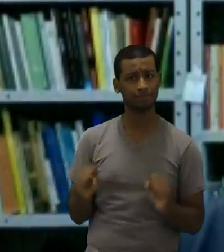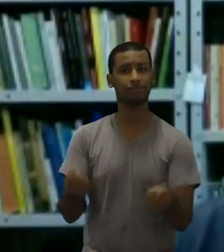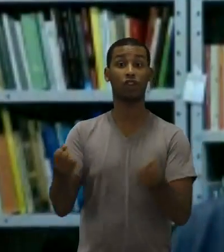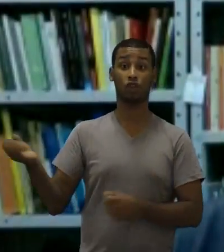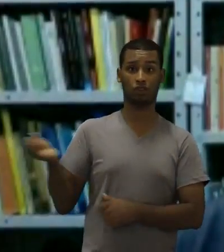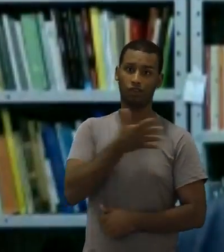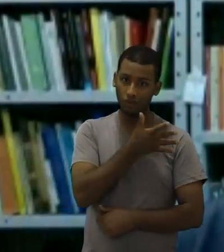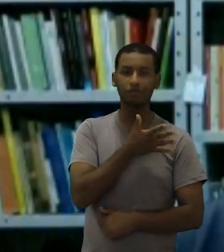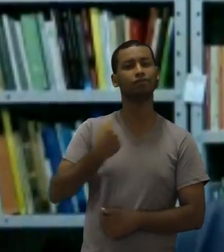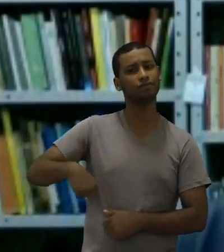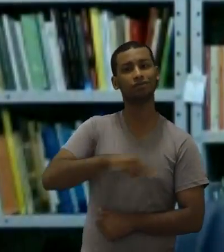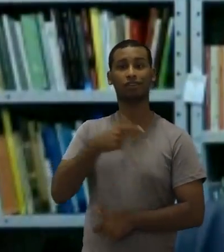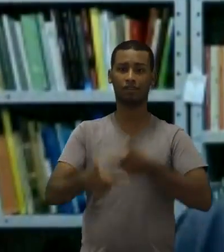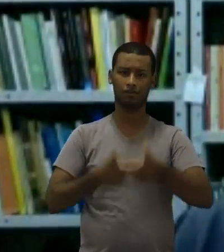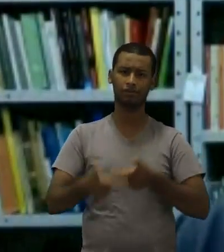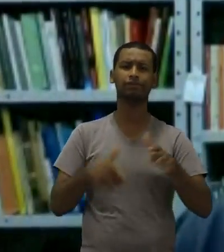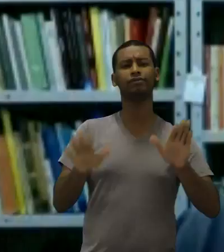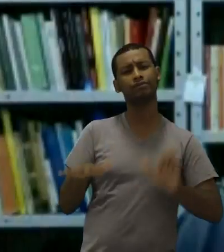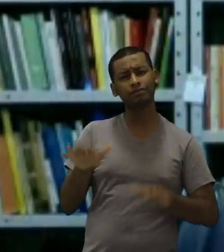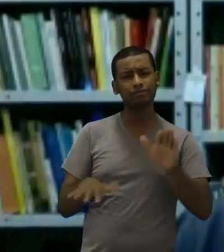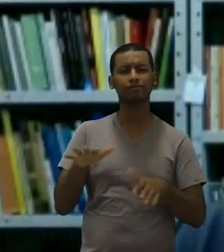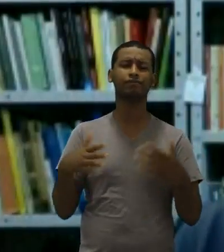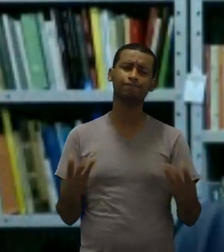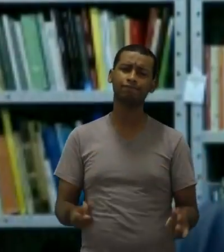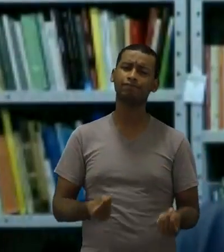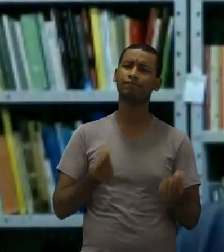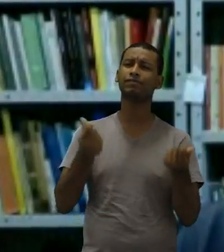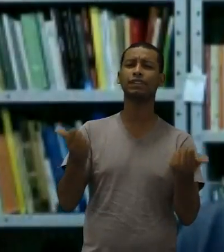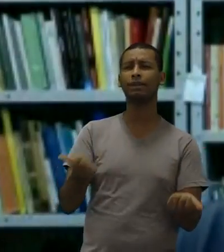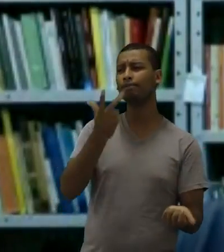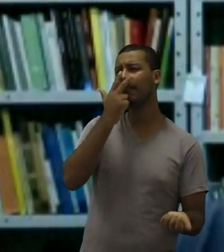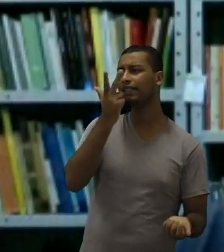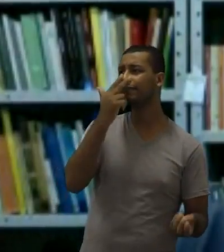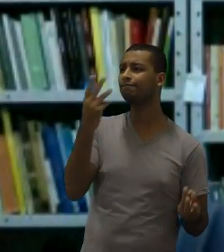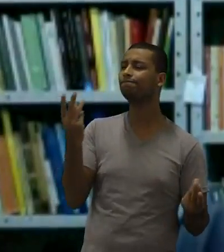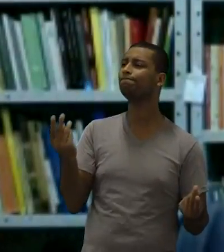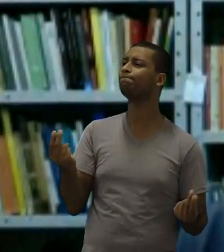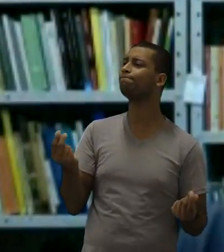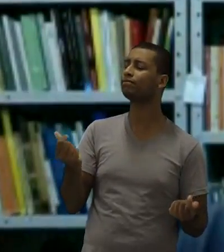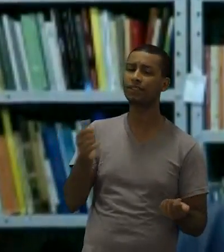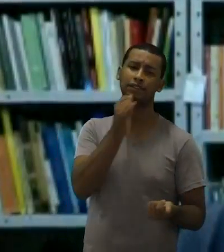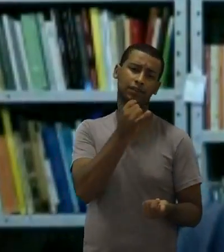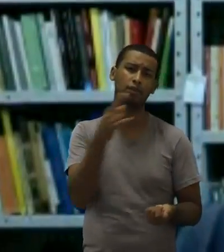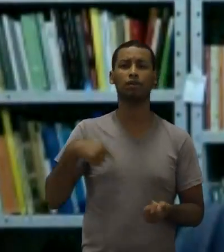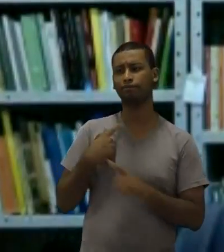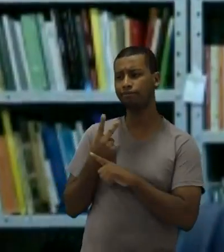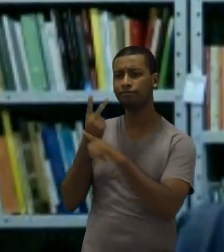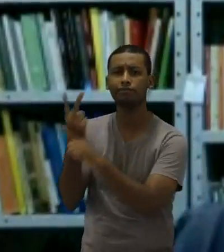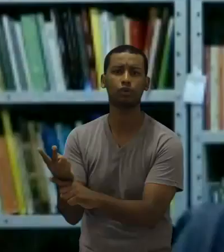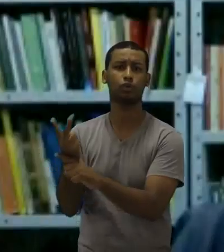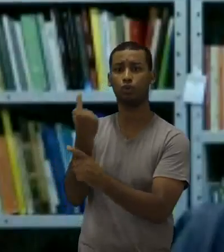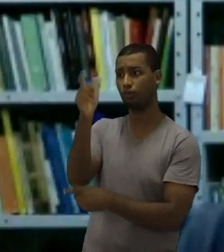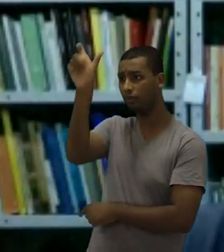o nosso trabalho, às vezes, ele se torna, num certo sentido, quando você busca só um cliente ou